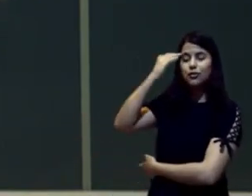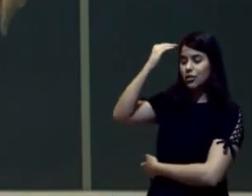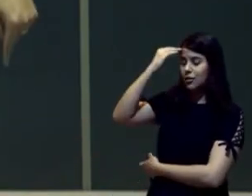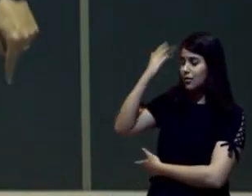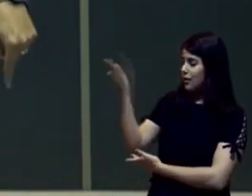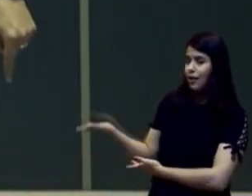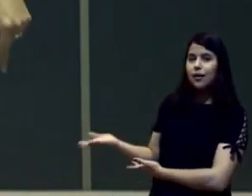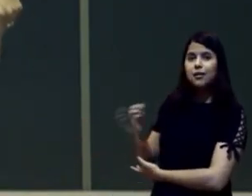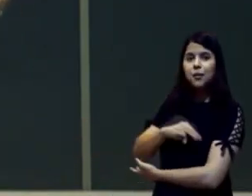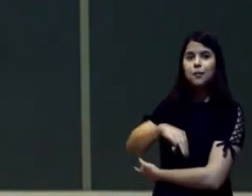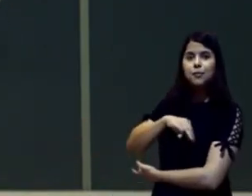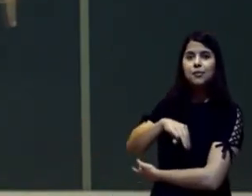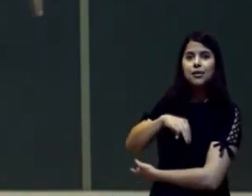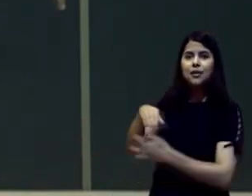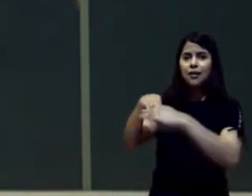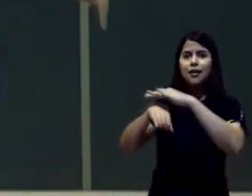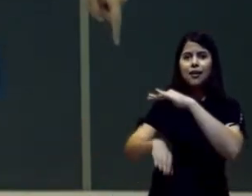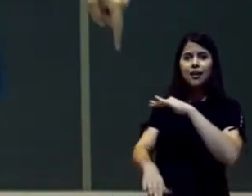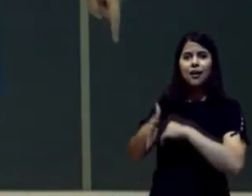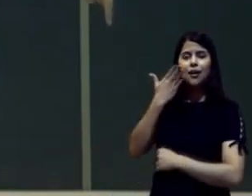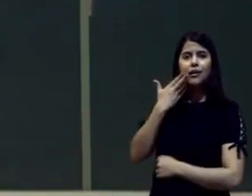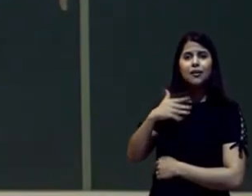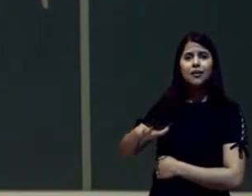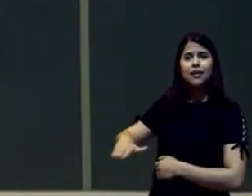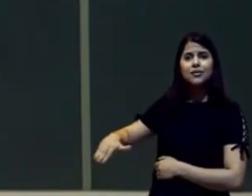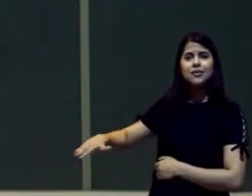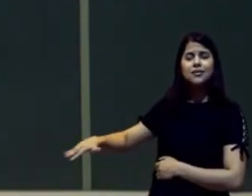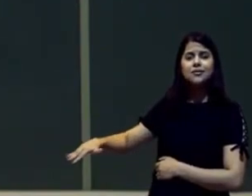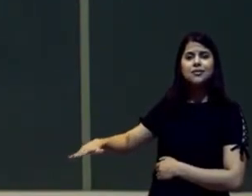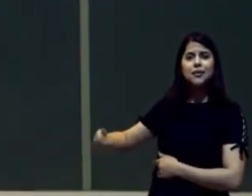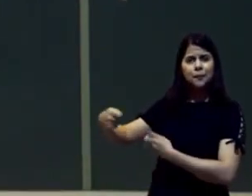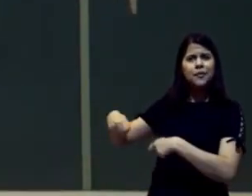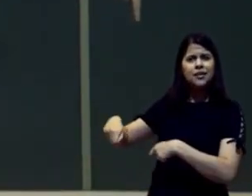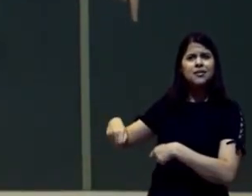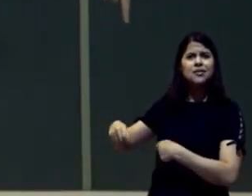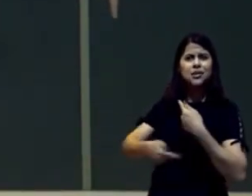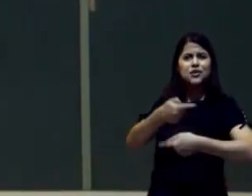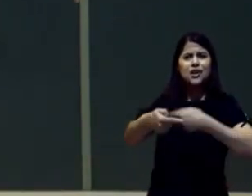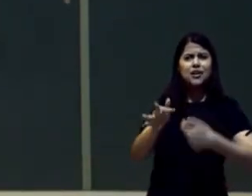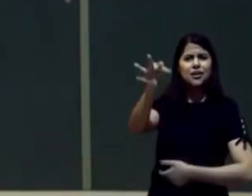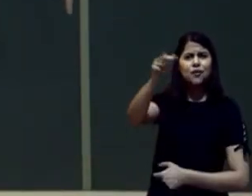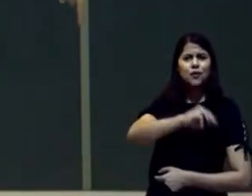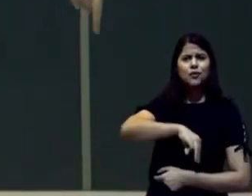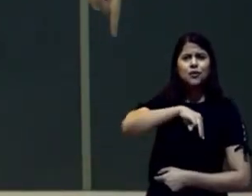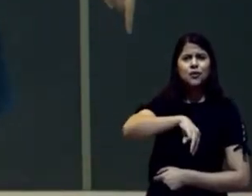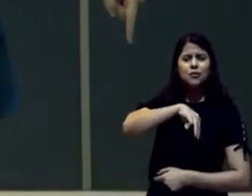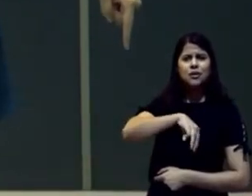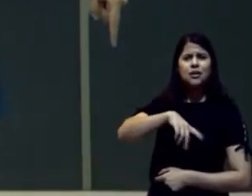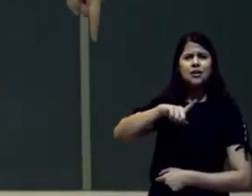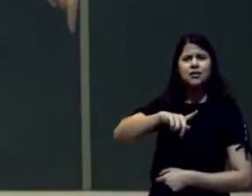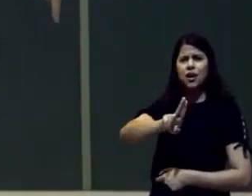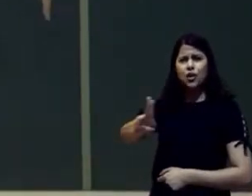eles estão ali no departamento infantil sendo educados. Há uma próxima geração de missionários e eles têm nome: